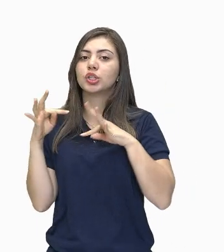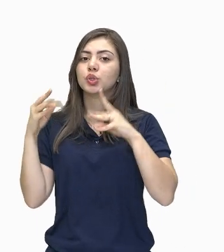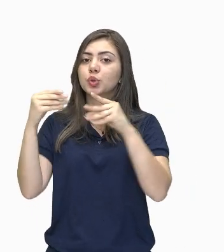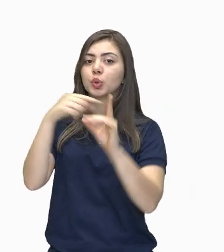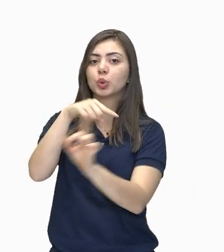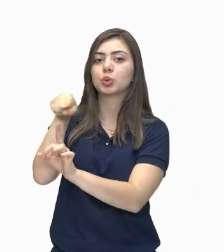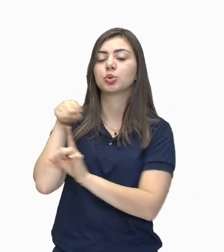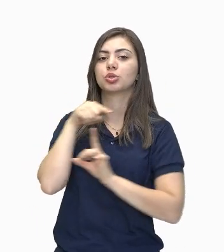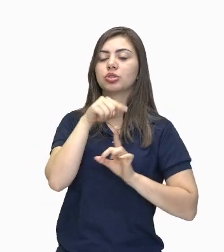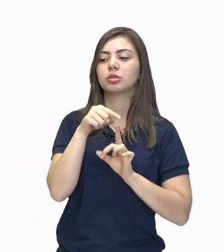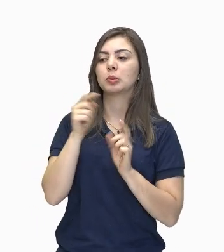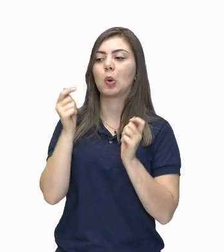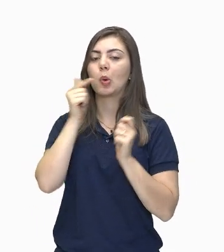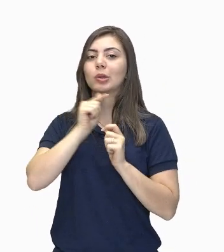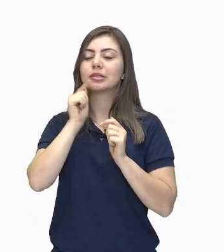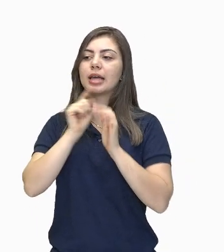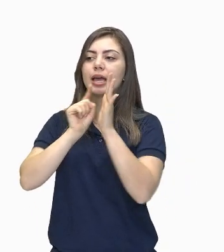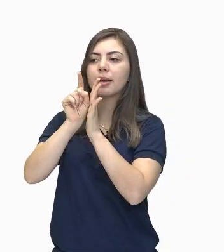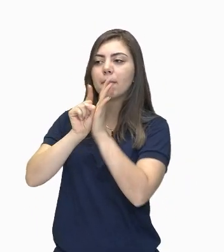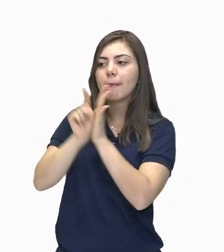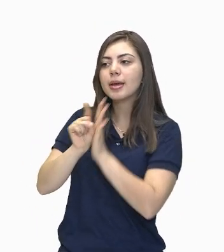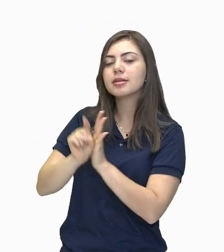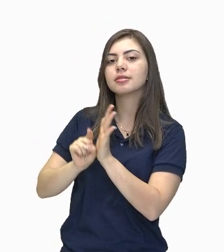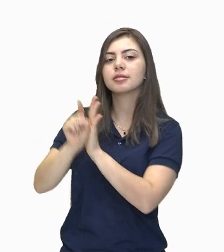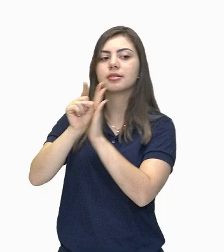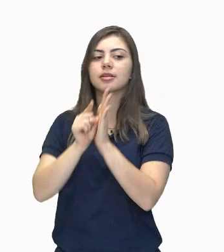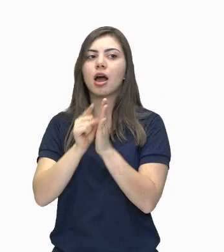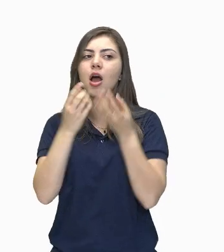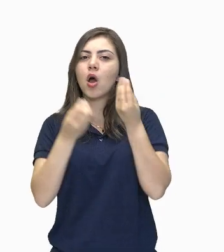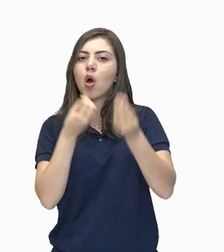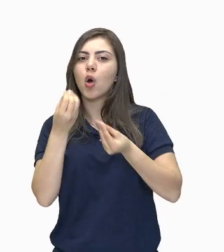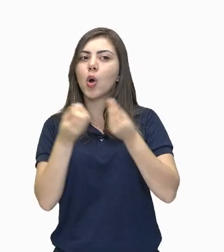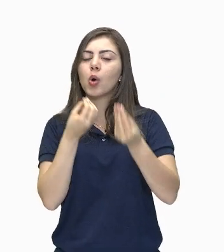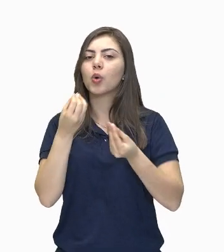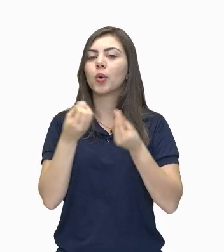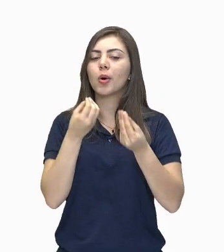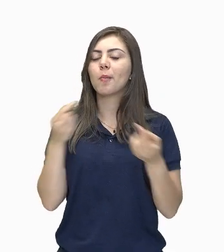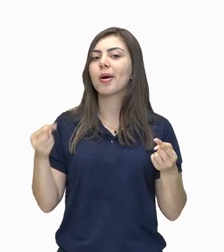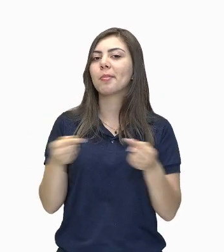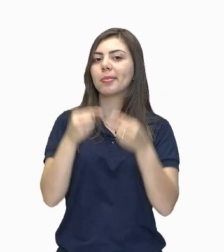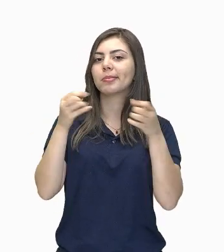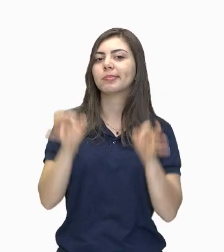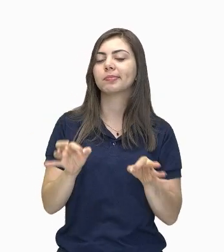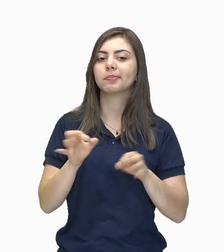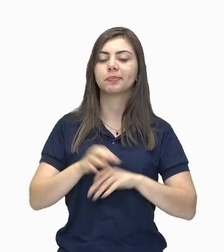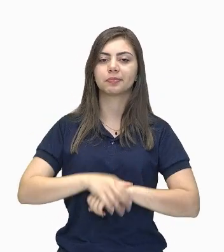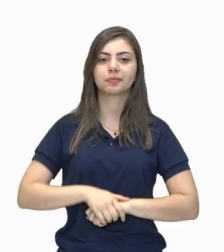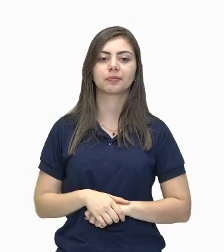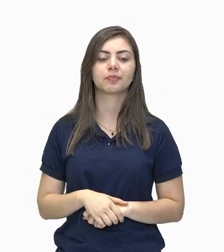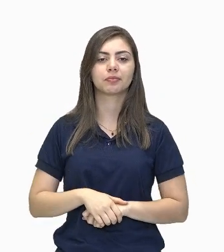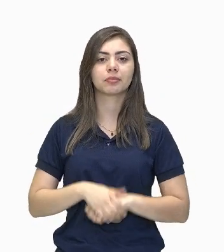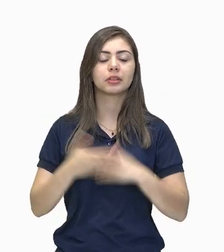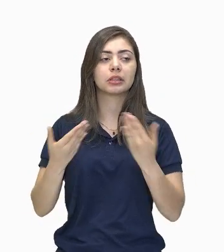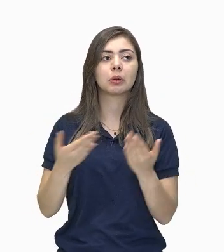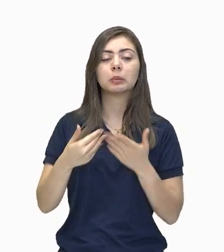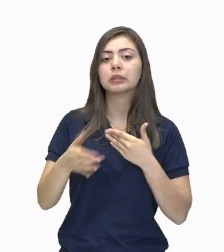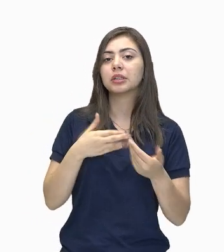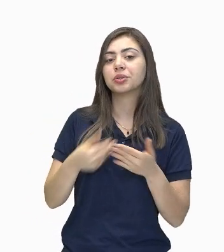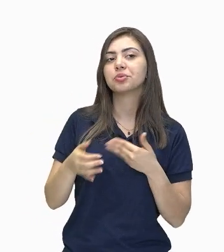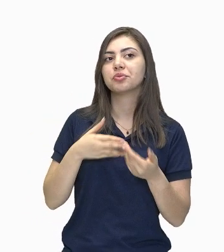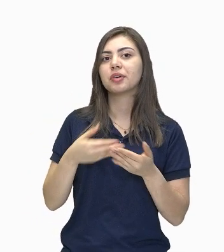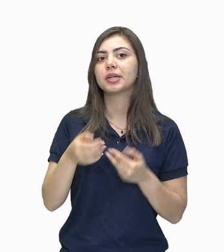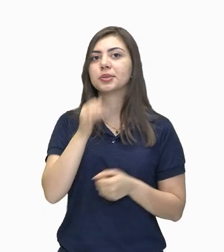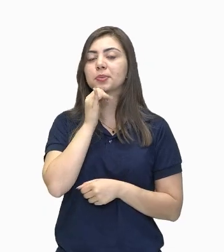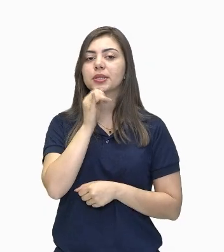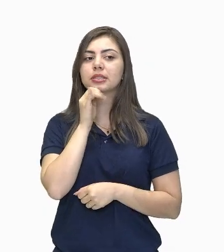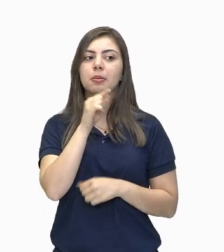poder ter uma ideia do que isso representa na realidade, tá? Então, dependendo do que a sua